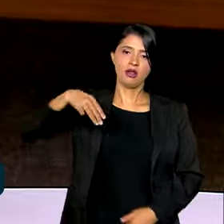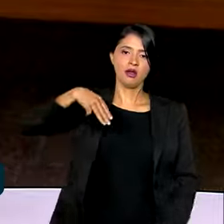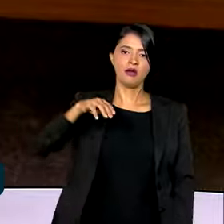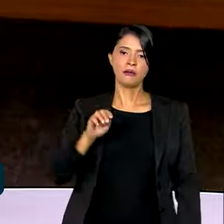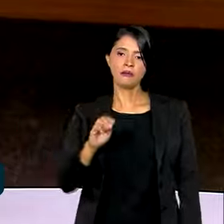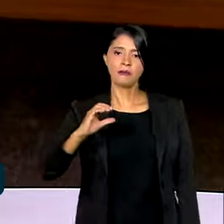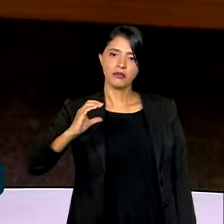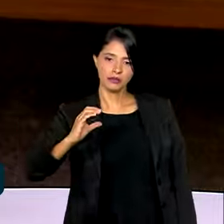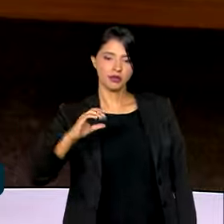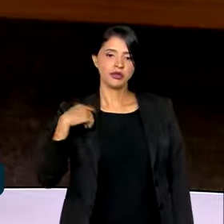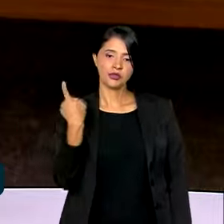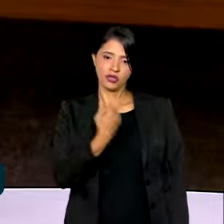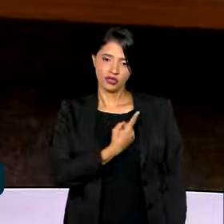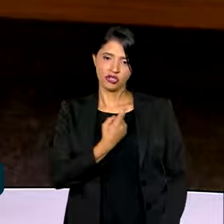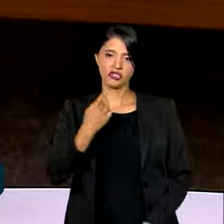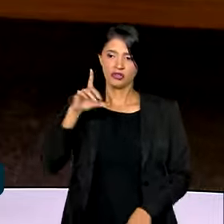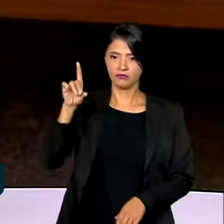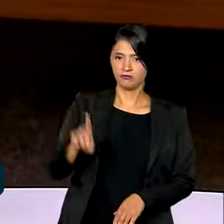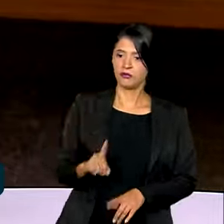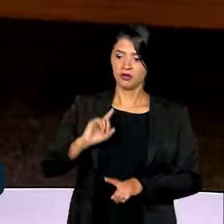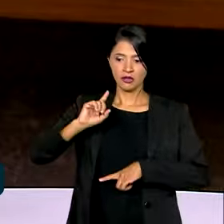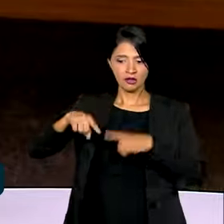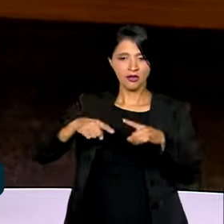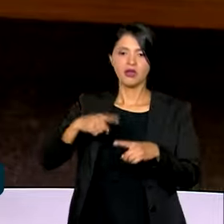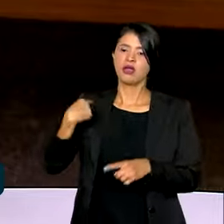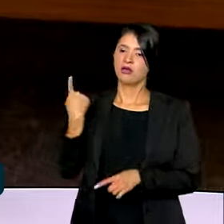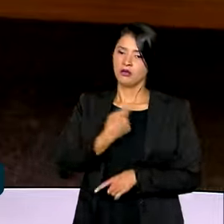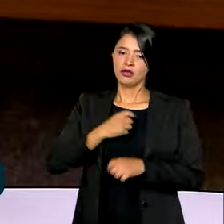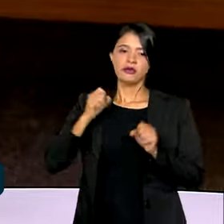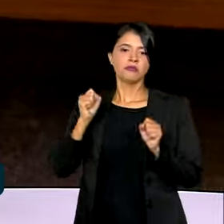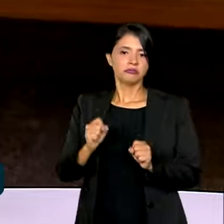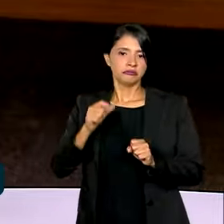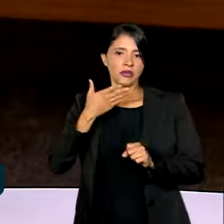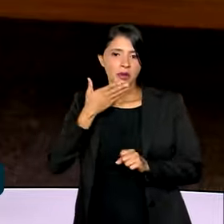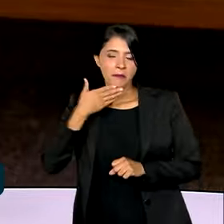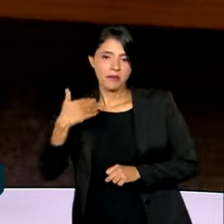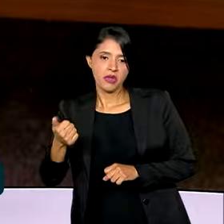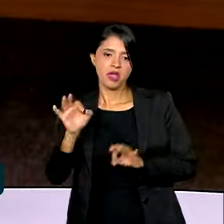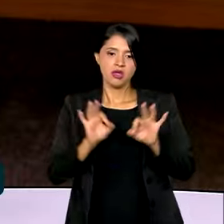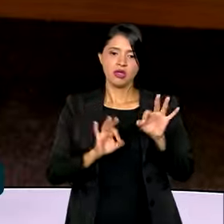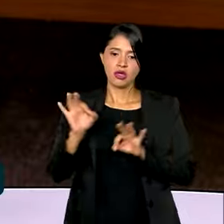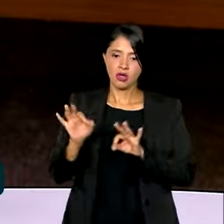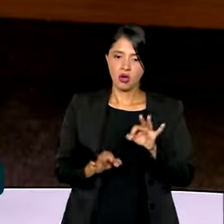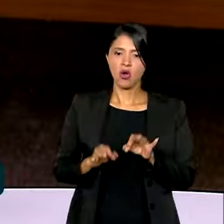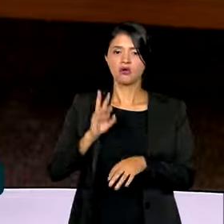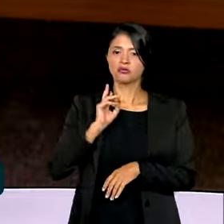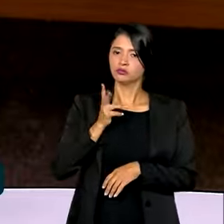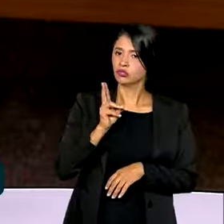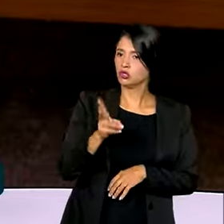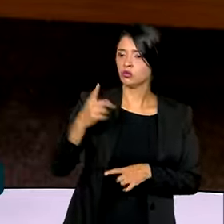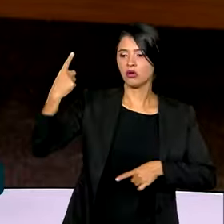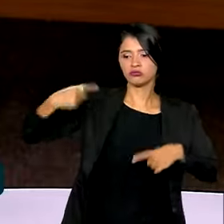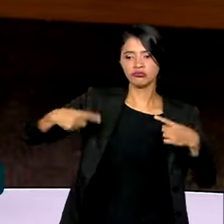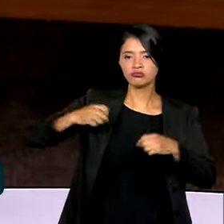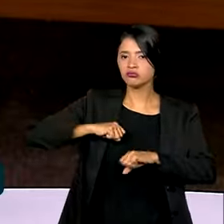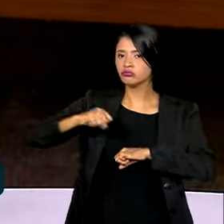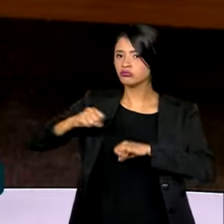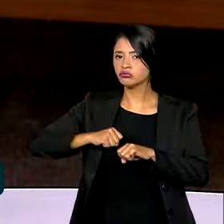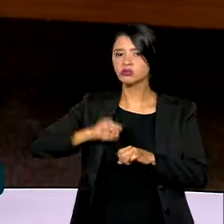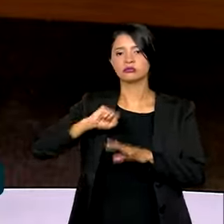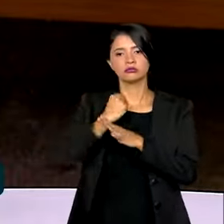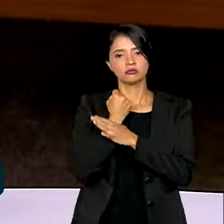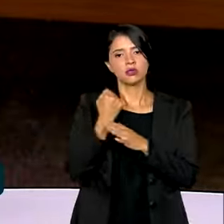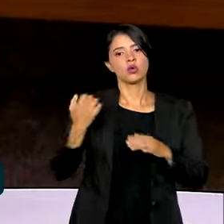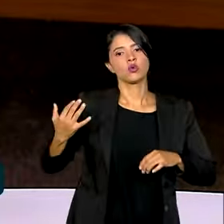Então, para nós, a diretoria já é um avanço para que a gente possa ter ali uma melhor estrutura de seguir com essas discussões, né, de garantir